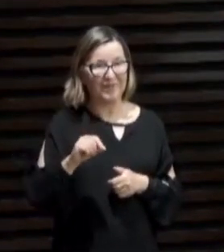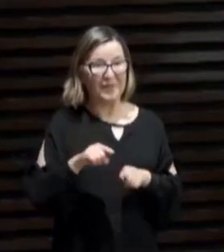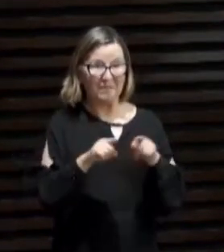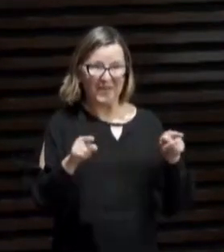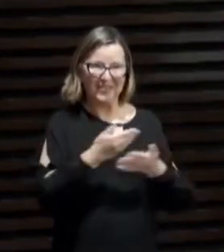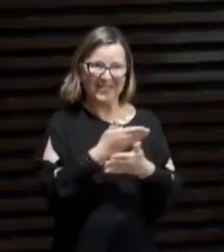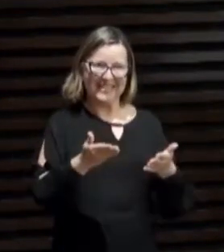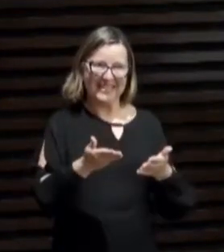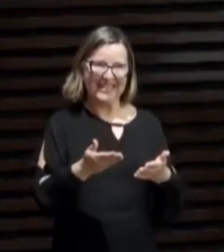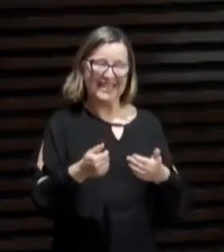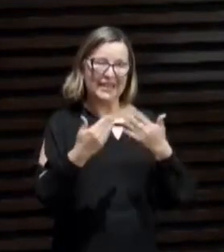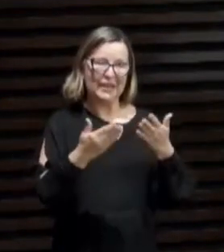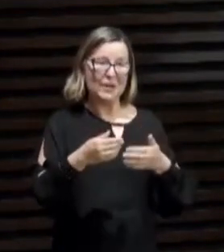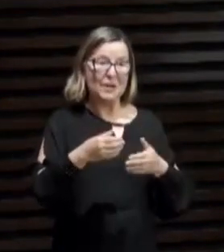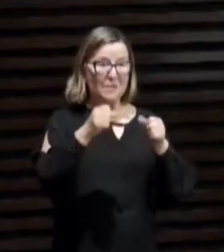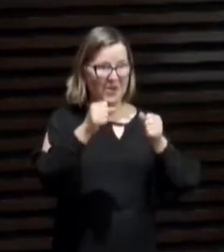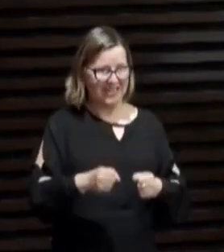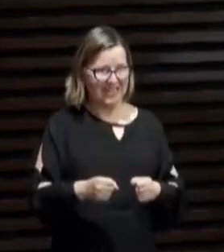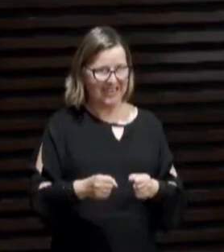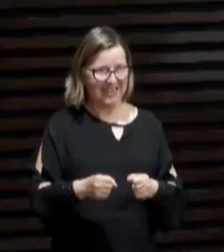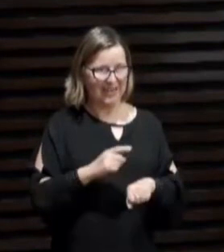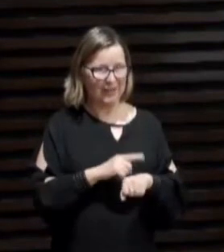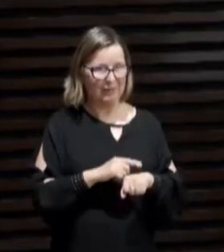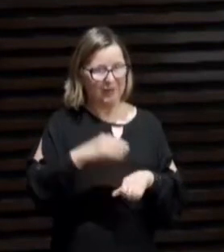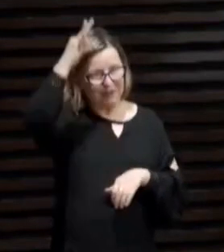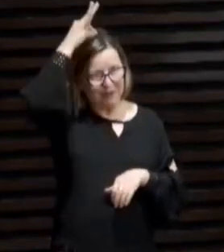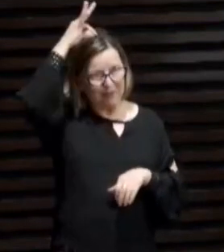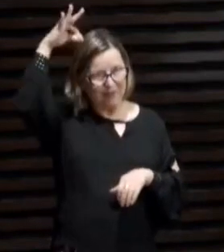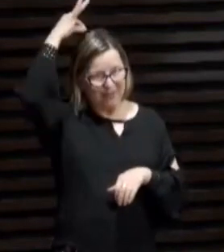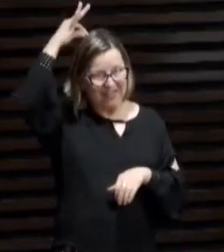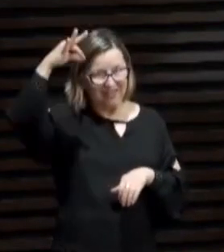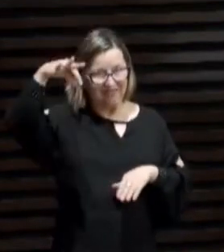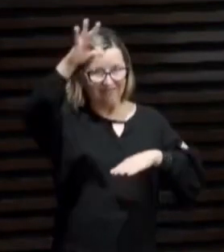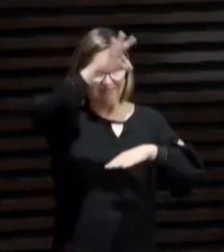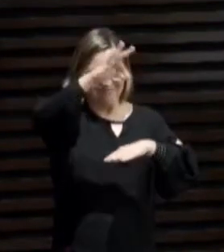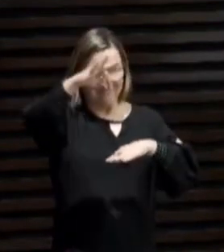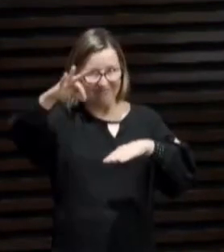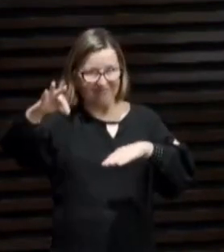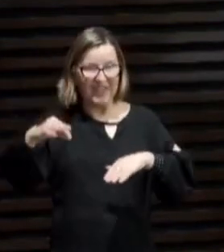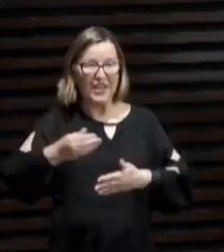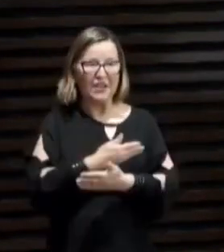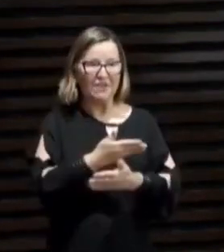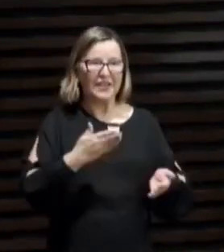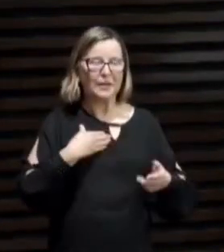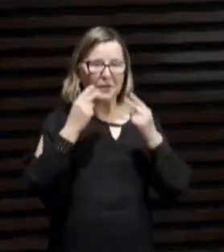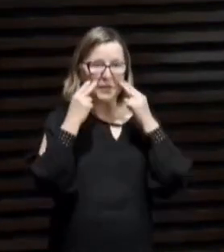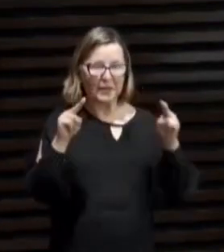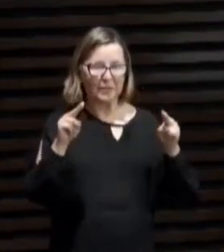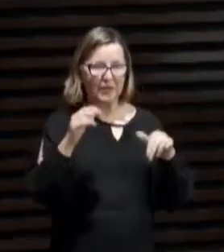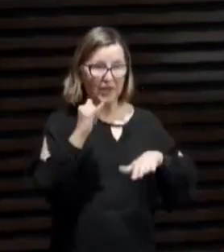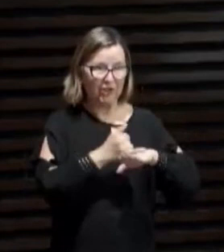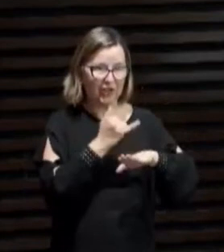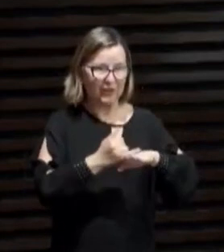recebereis poder ao descer sobre vós o Espírito Santo, e sereis minhas testemunhas, tanto em Jerusalém como em